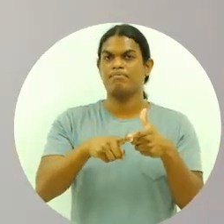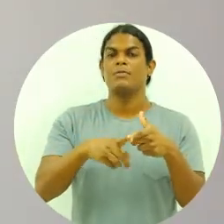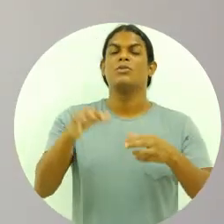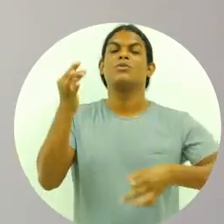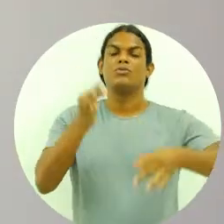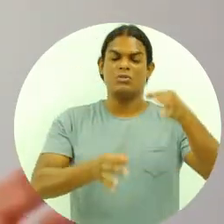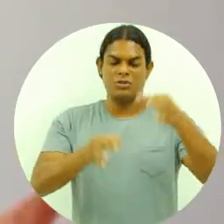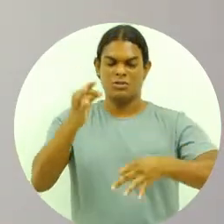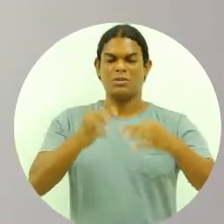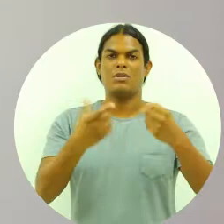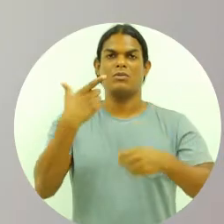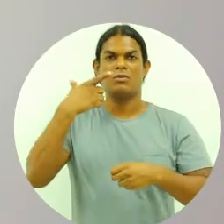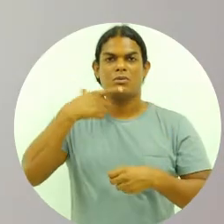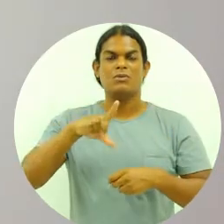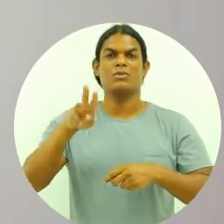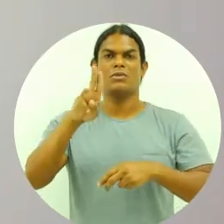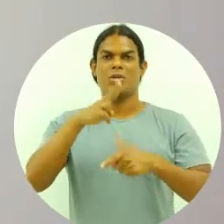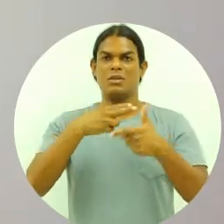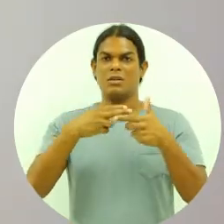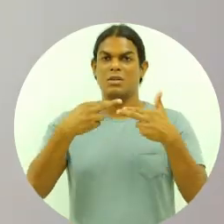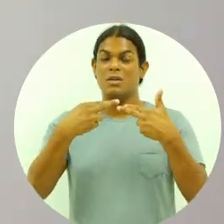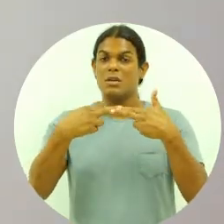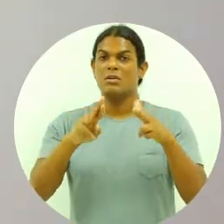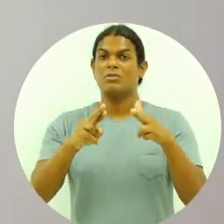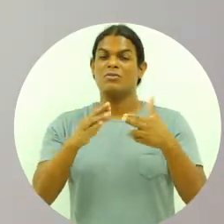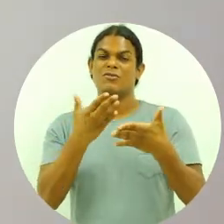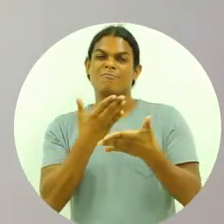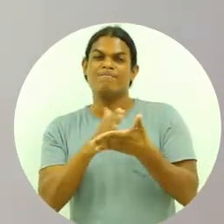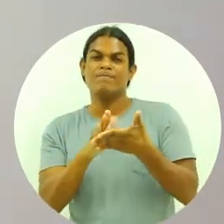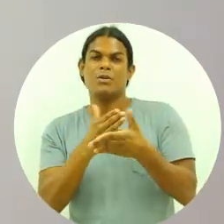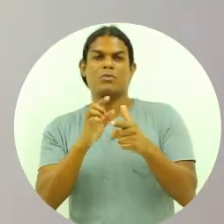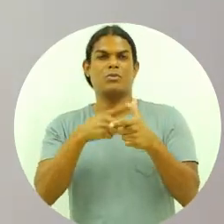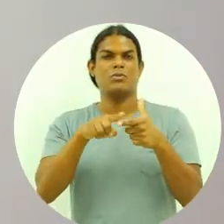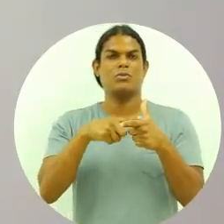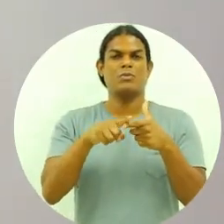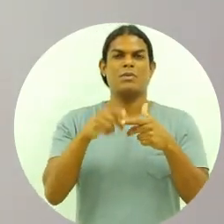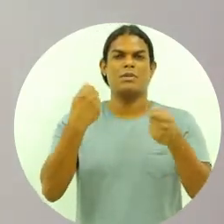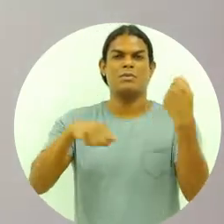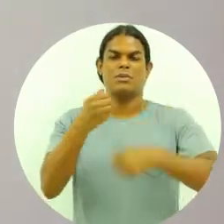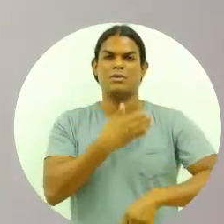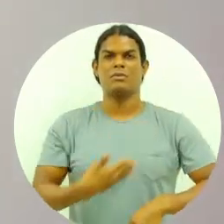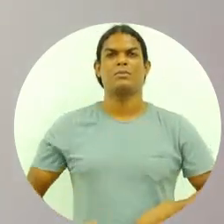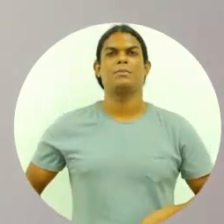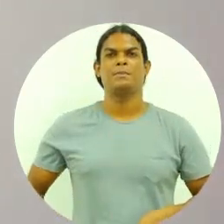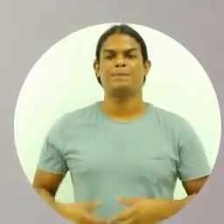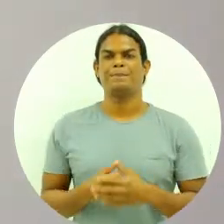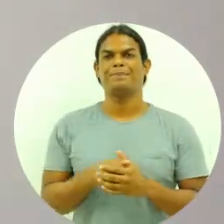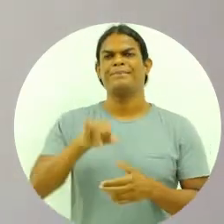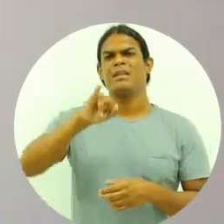O seguinte, especialidade, outro princípio. Essa especialidade entende-se